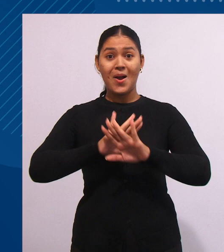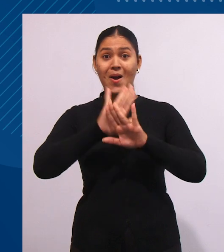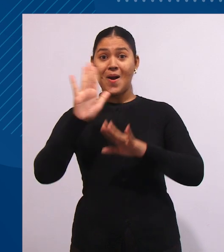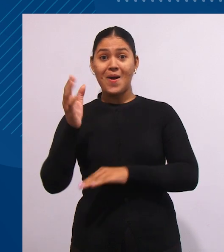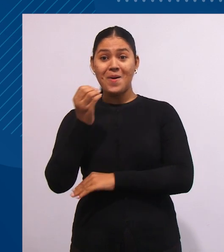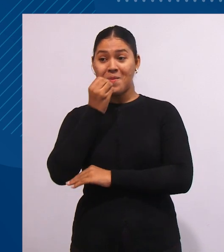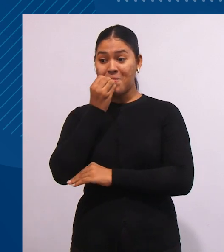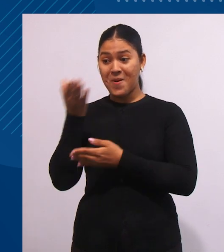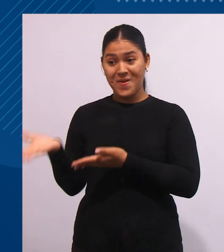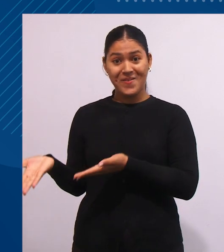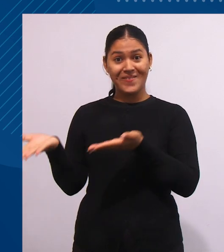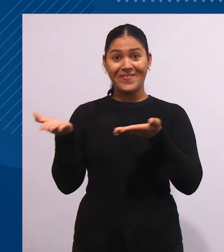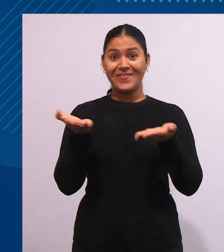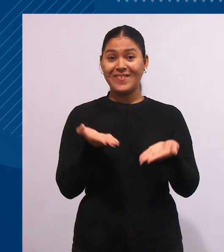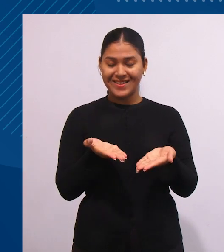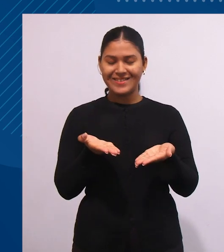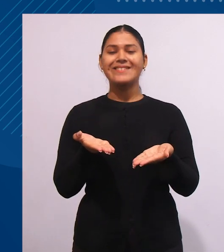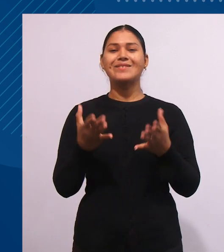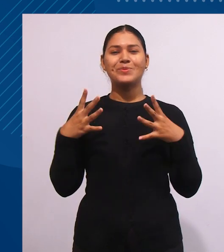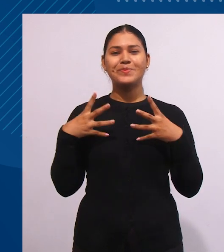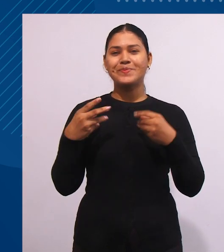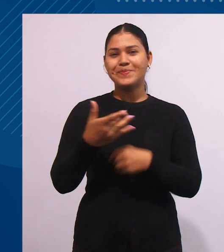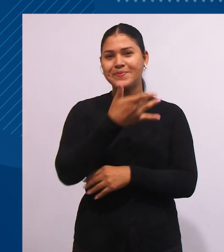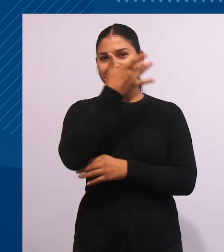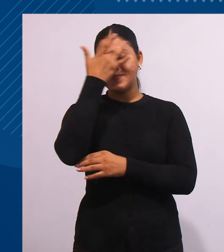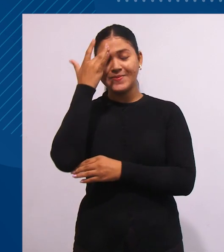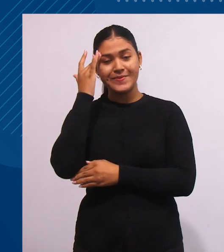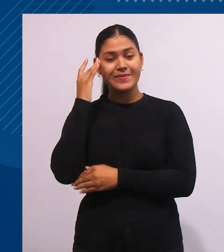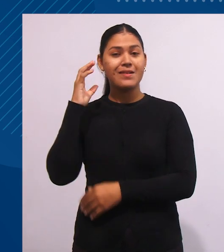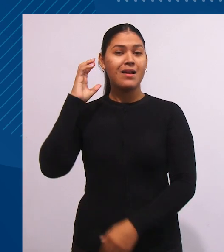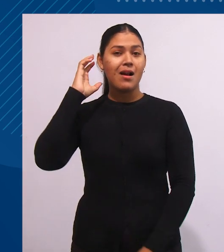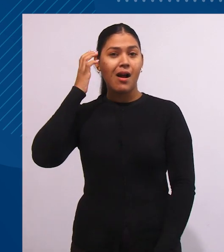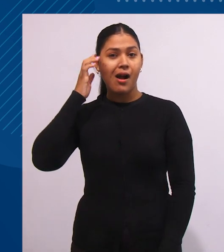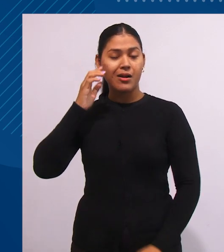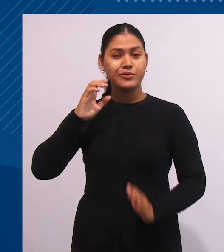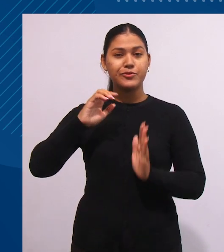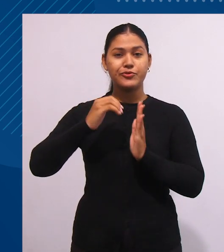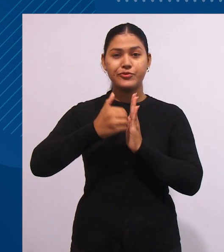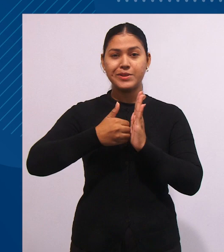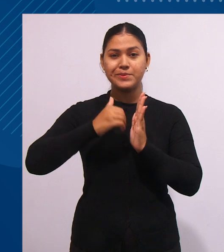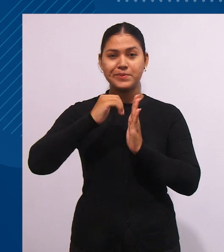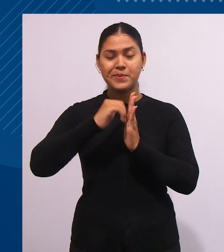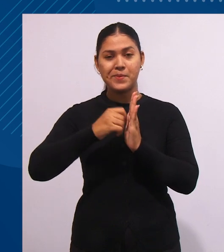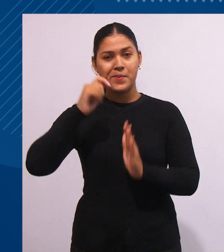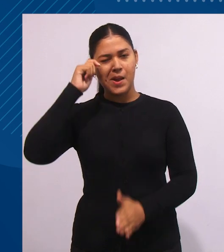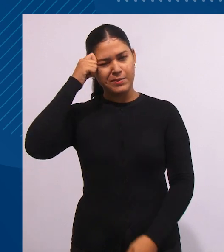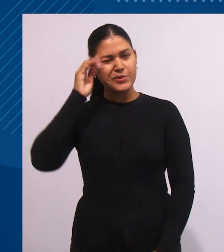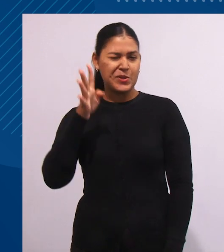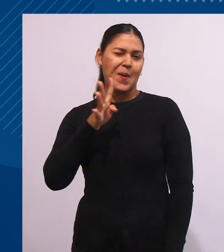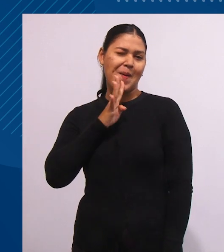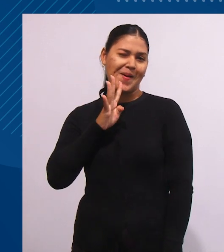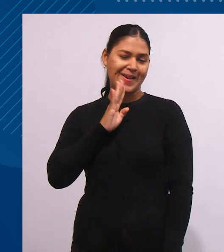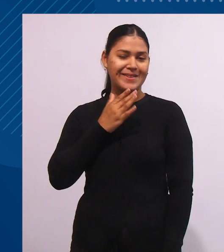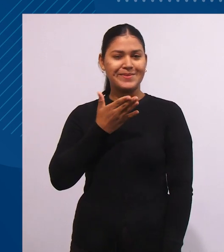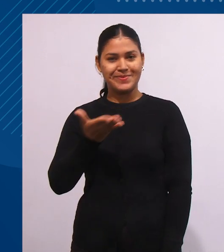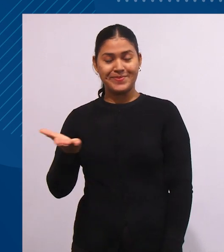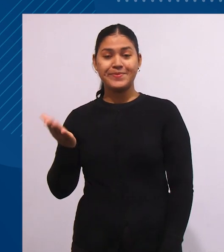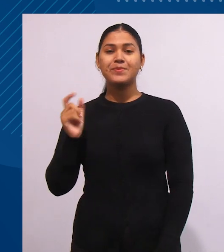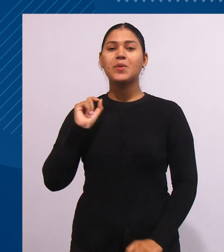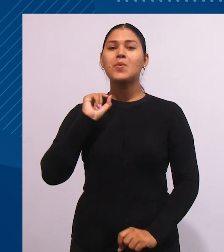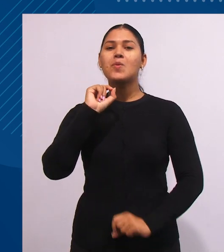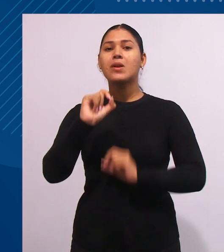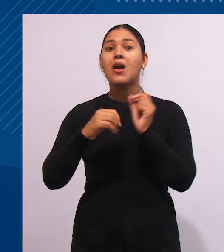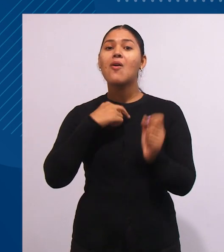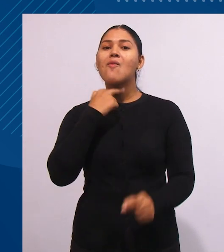Olá, seja muito bem-vindo, muito bem-vinda à nossa Rádio Genipapo, que você já conhece. Essa é a